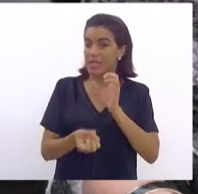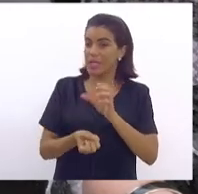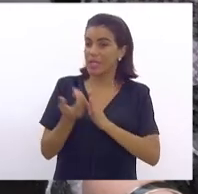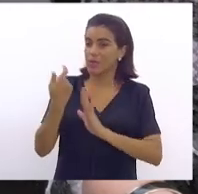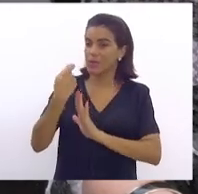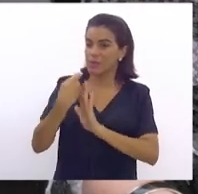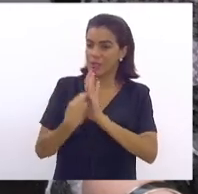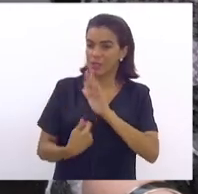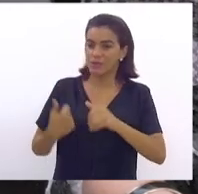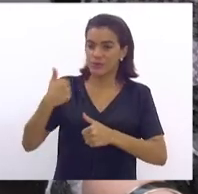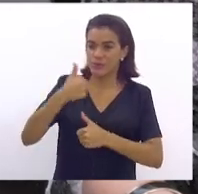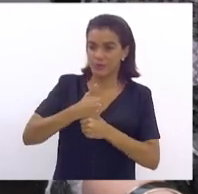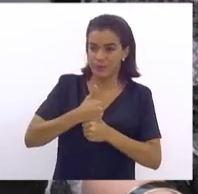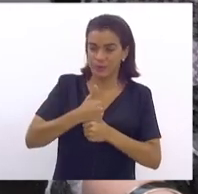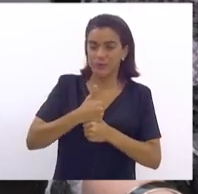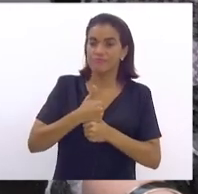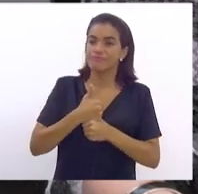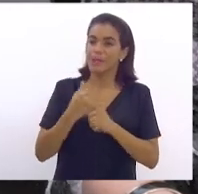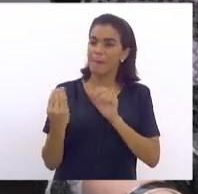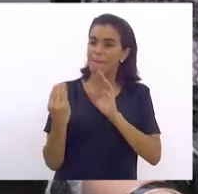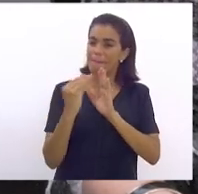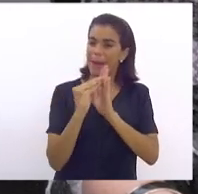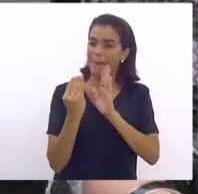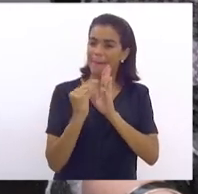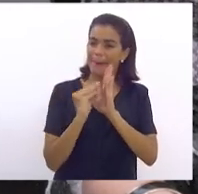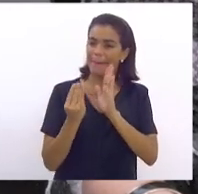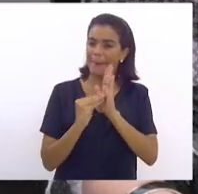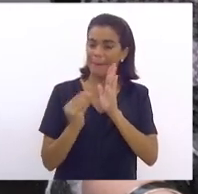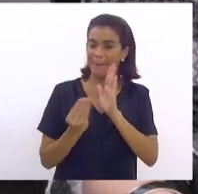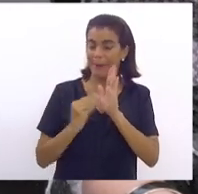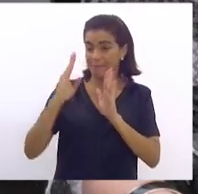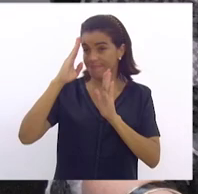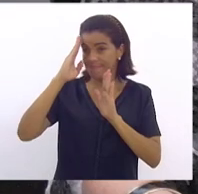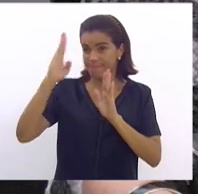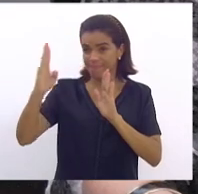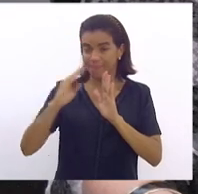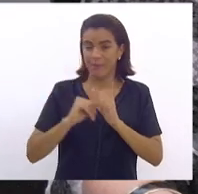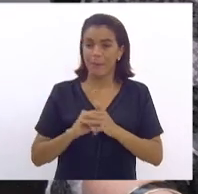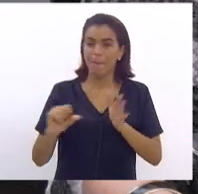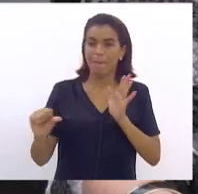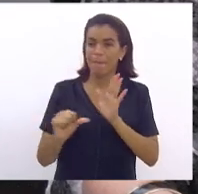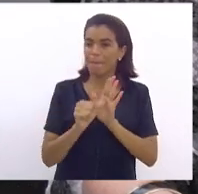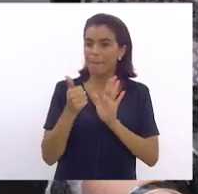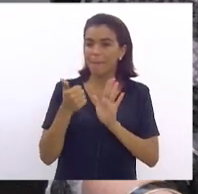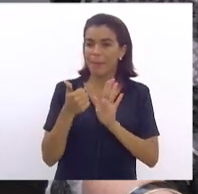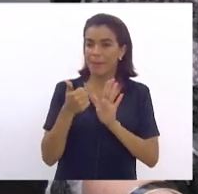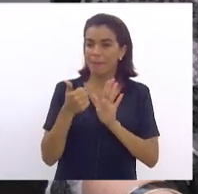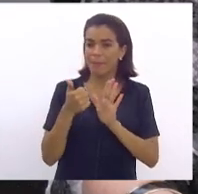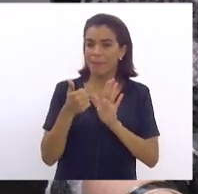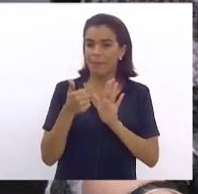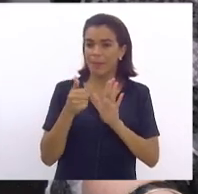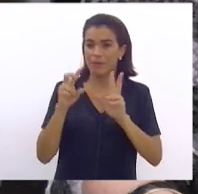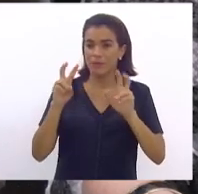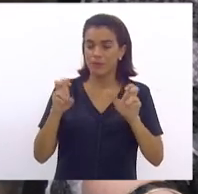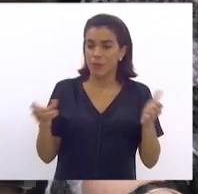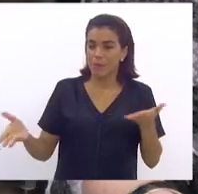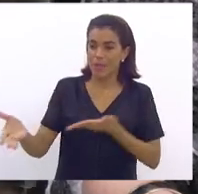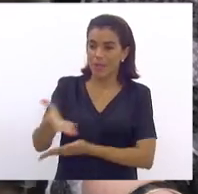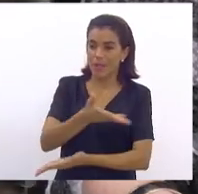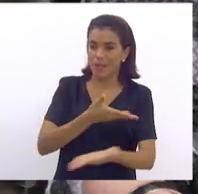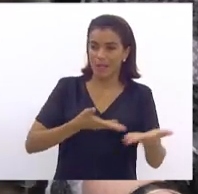substitutivo que coloca algumas questões que são fundamentais. Primeiro, é a questão de relacionamento